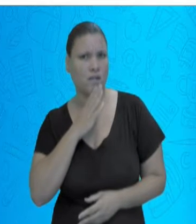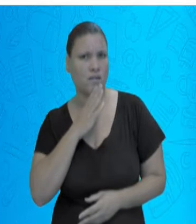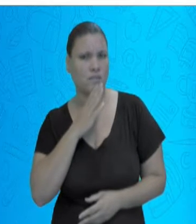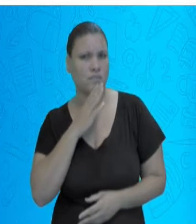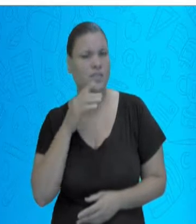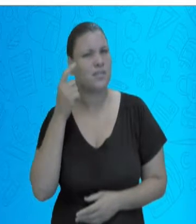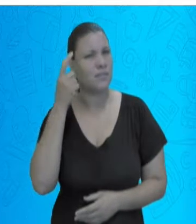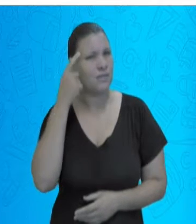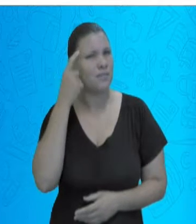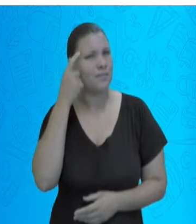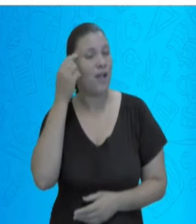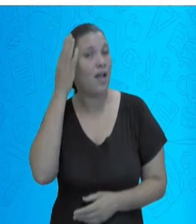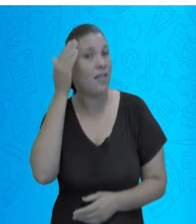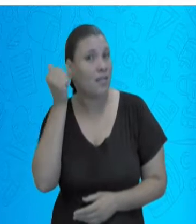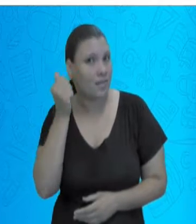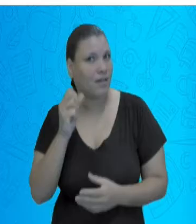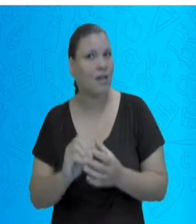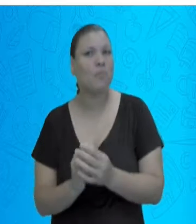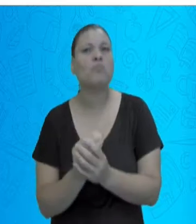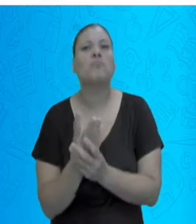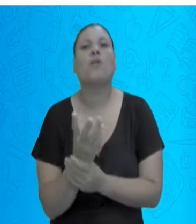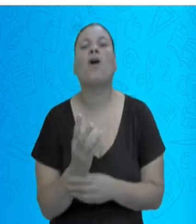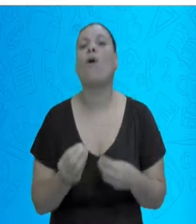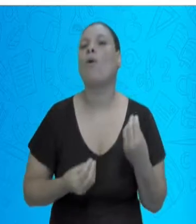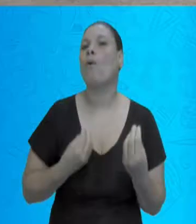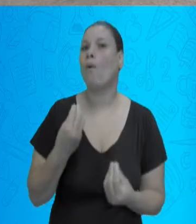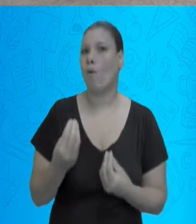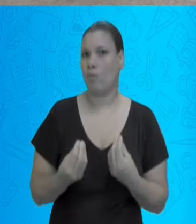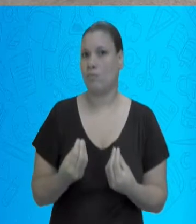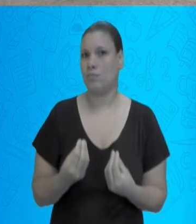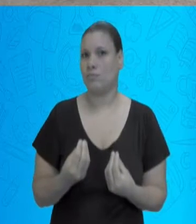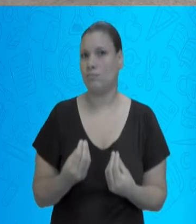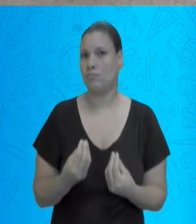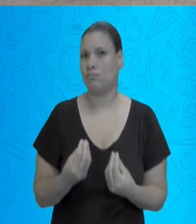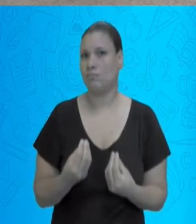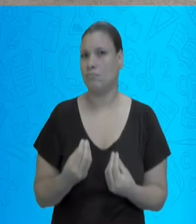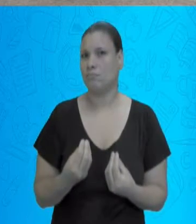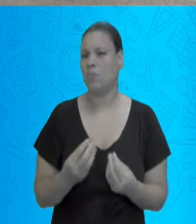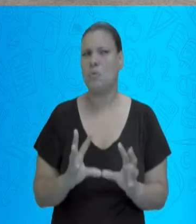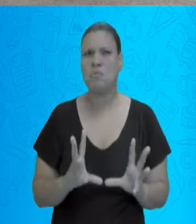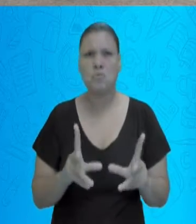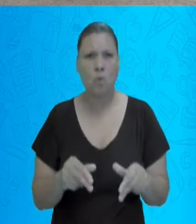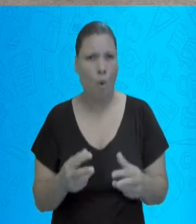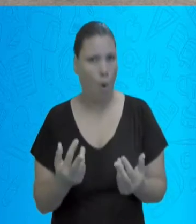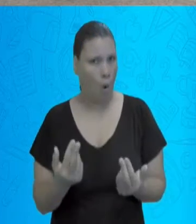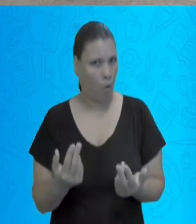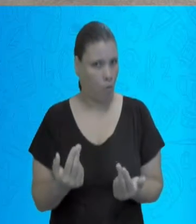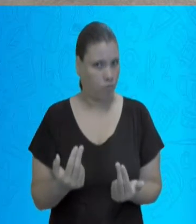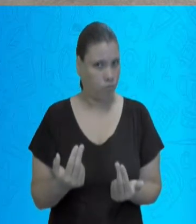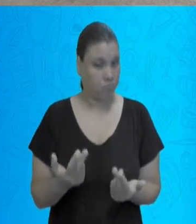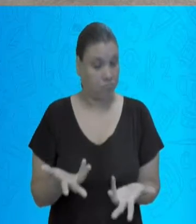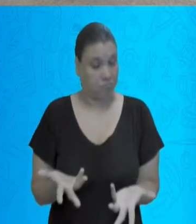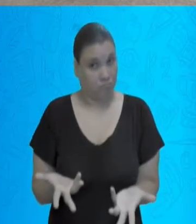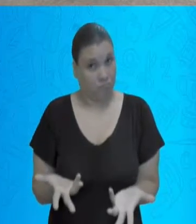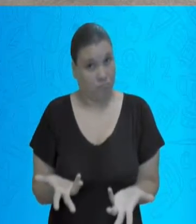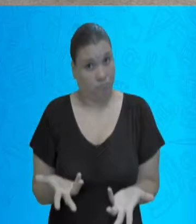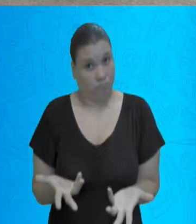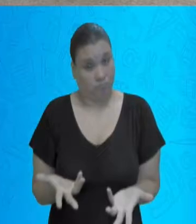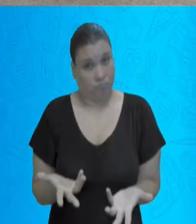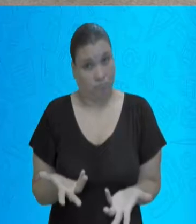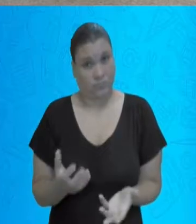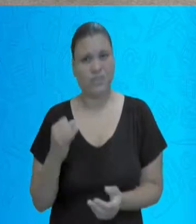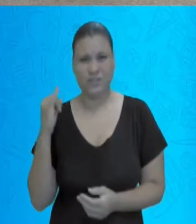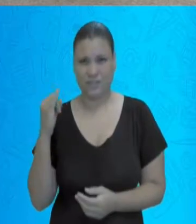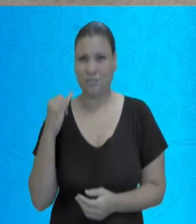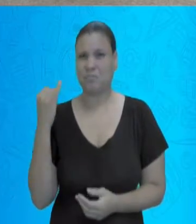foram criados. Será que todos eles são iguais? É interessante, às vezes a gente não se